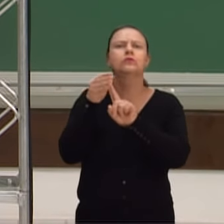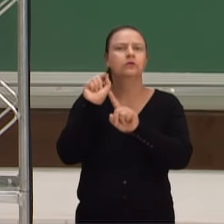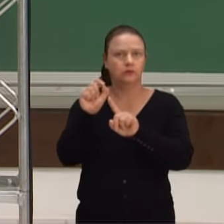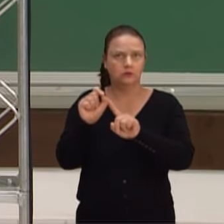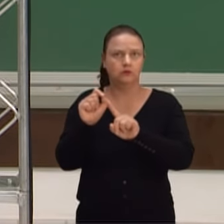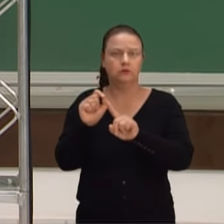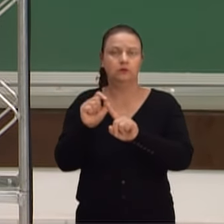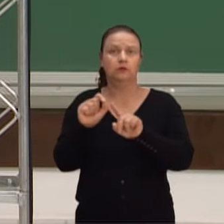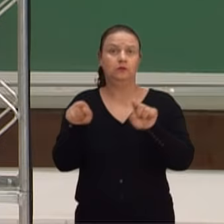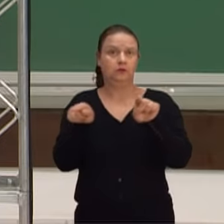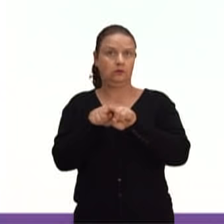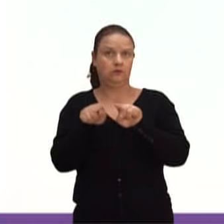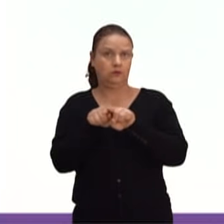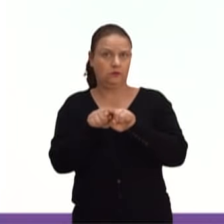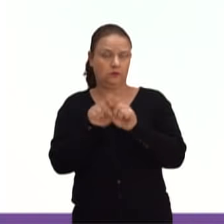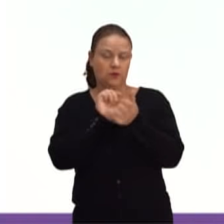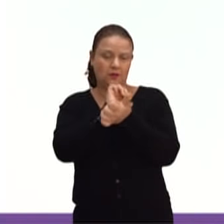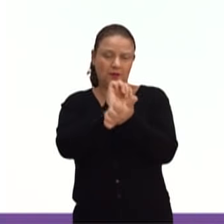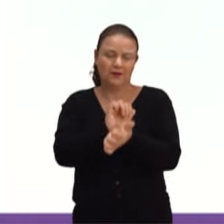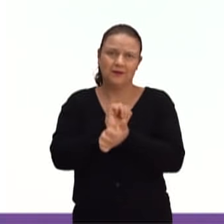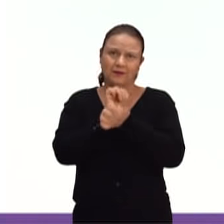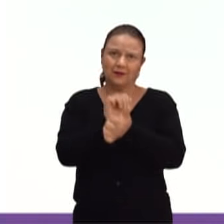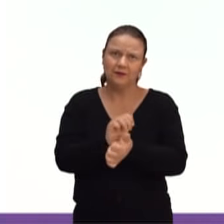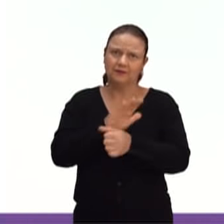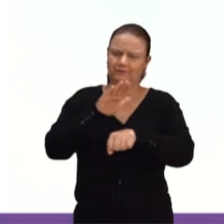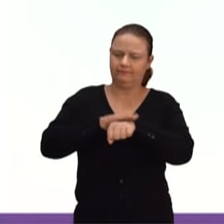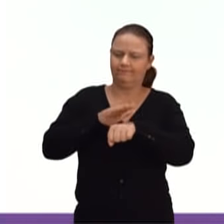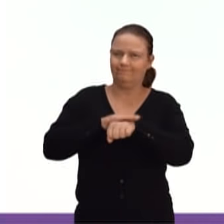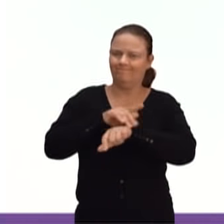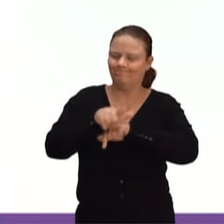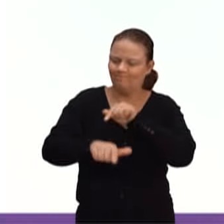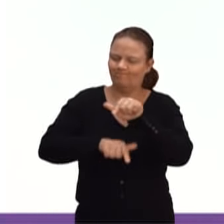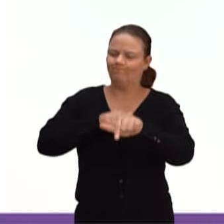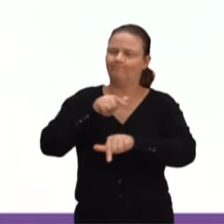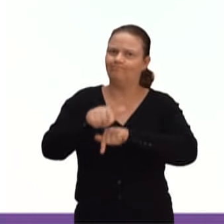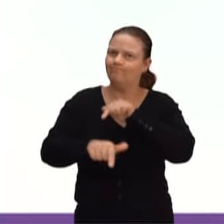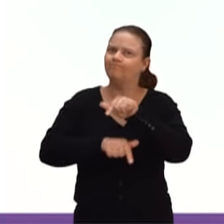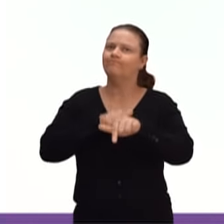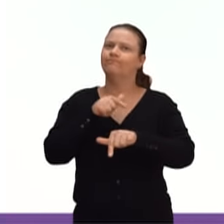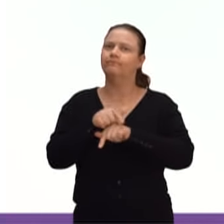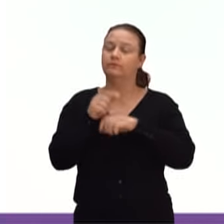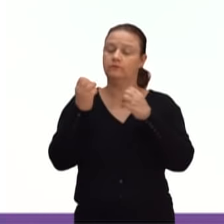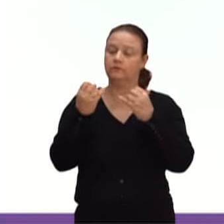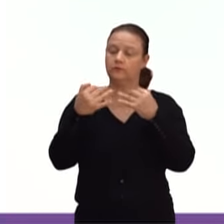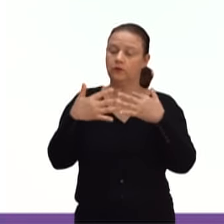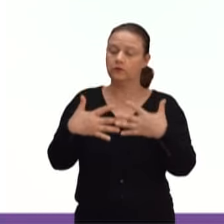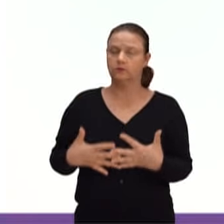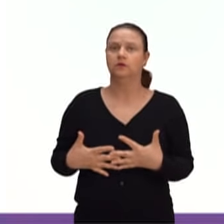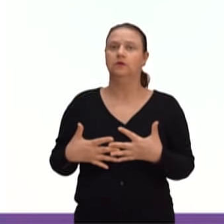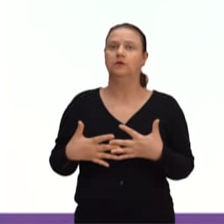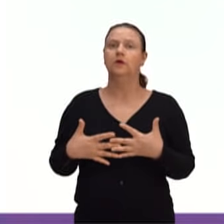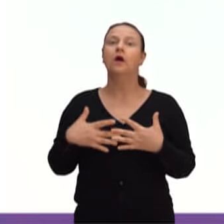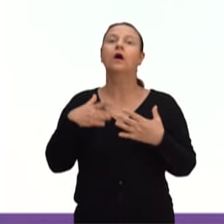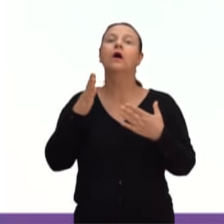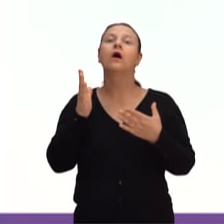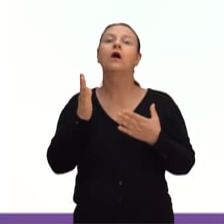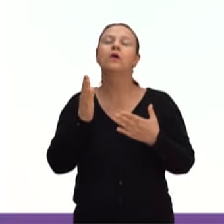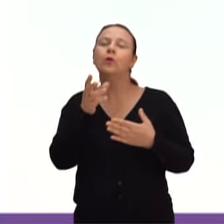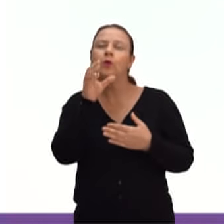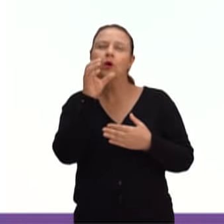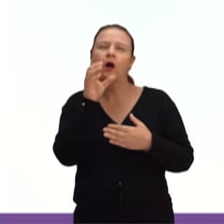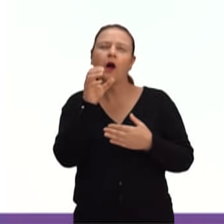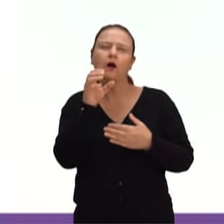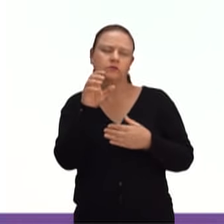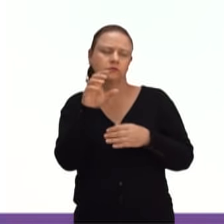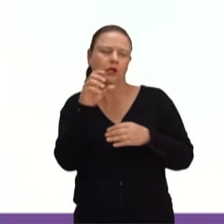Escravidão como mão de obra, como trabalho. E é disso que a gente vai falar bastante agora. Ó. A produção açucareira tinha